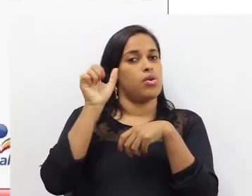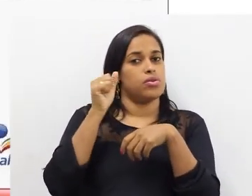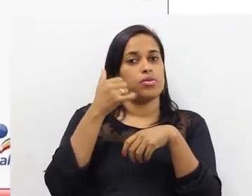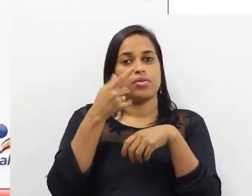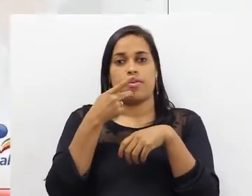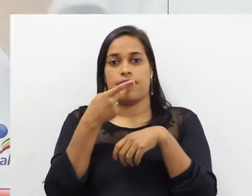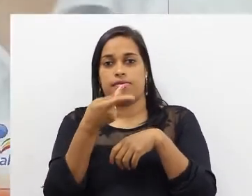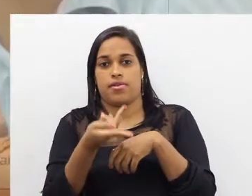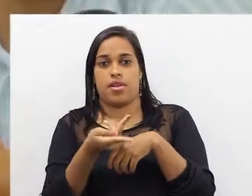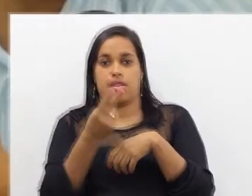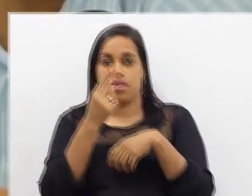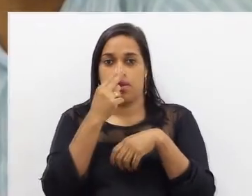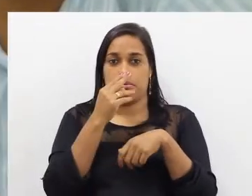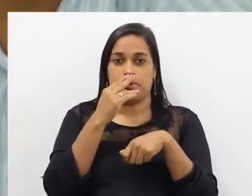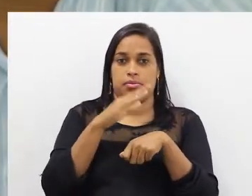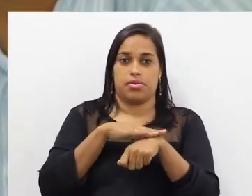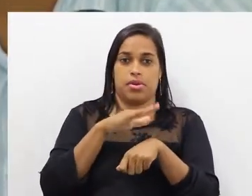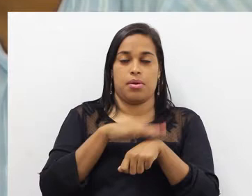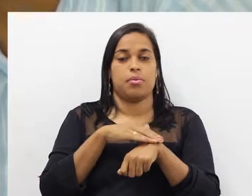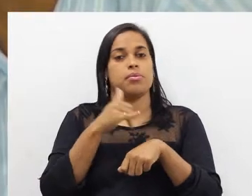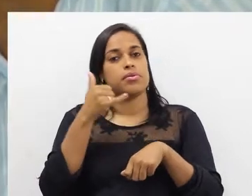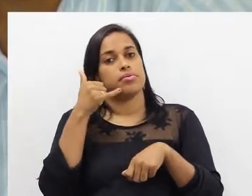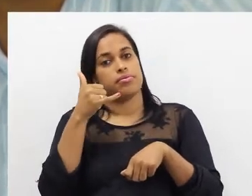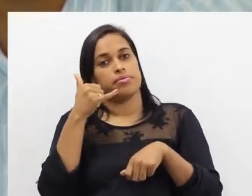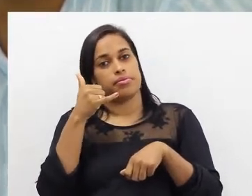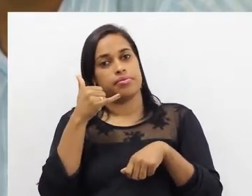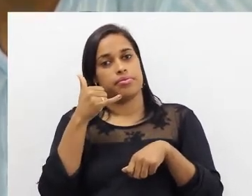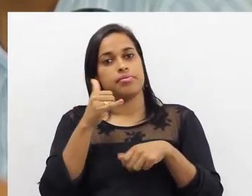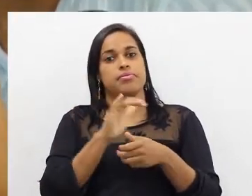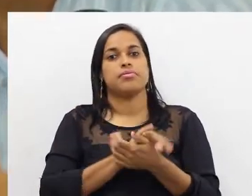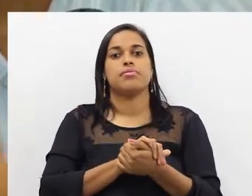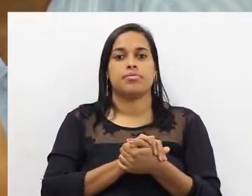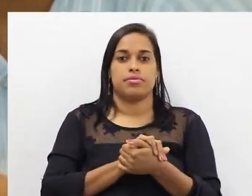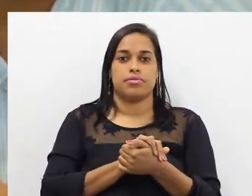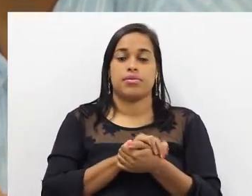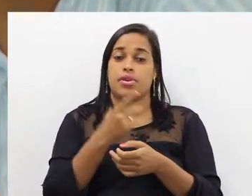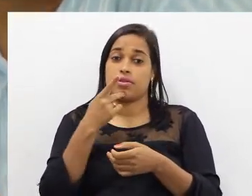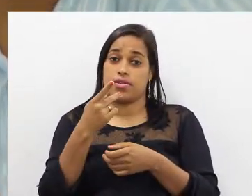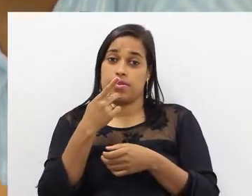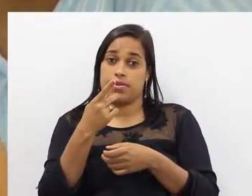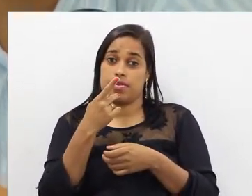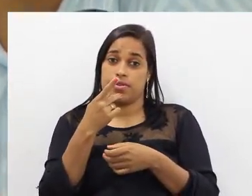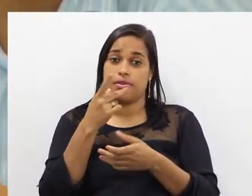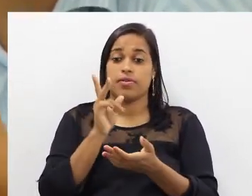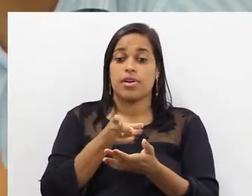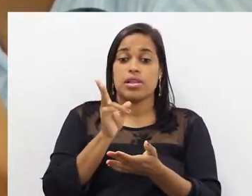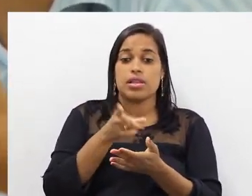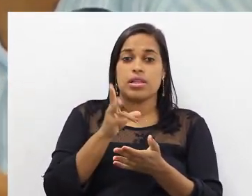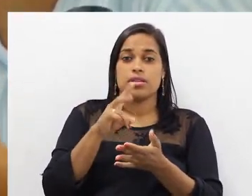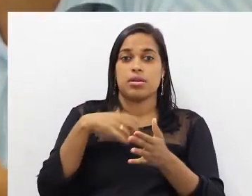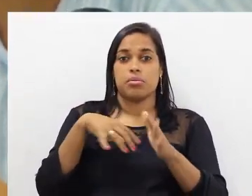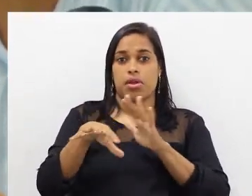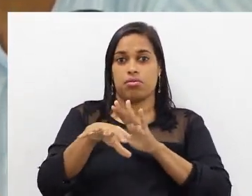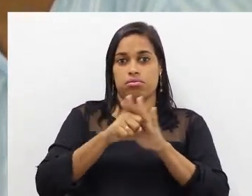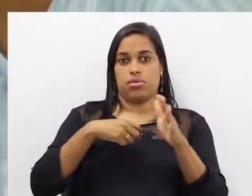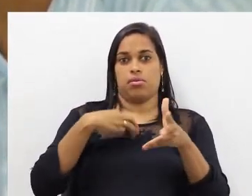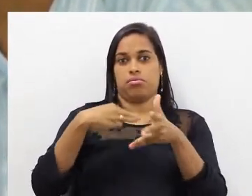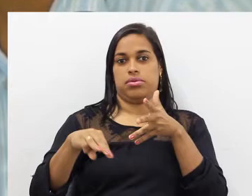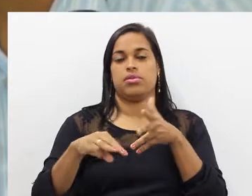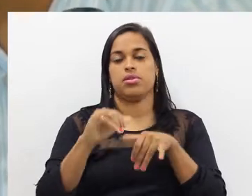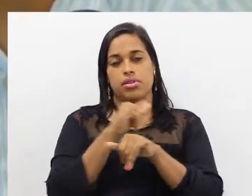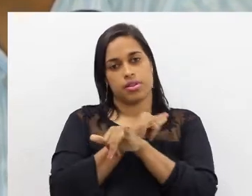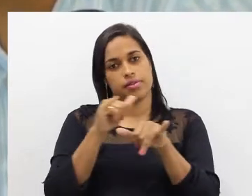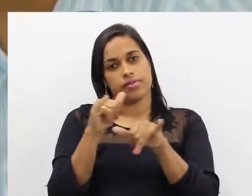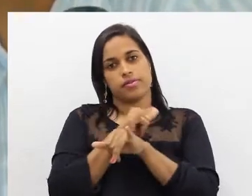tempo. Esse é o sistema total, o sistema full duplex. Quando a gente fala de transmissão de dados, a gente falou agora simplex, half duplex, full